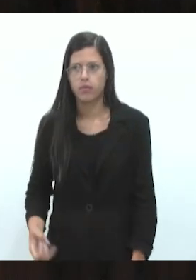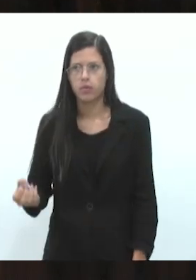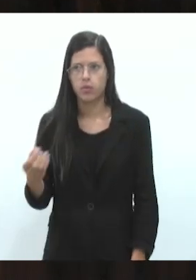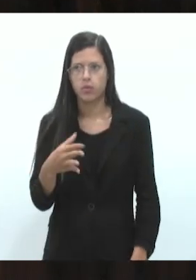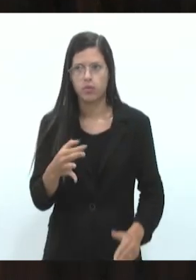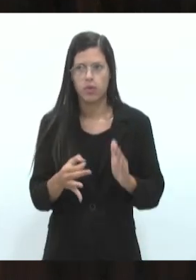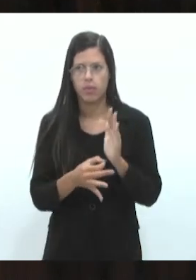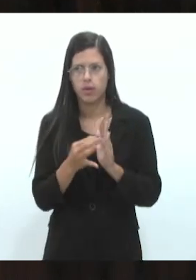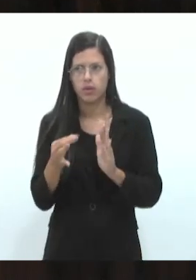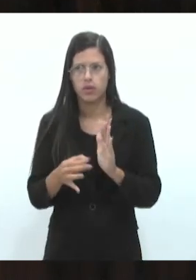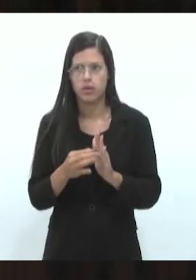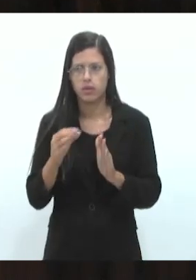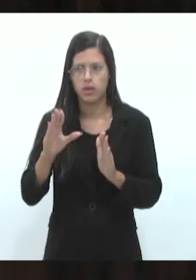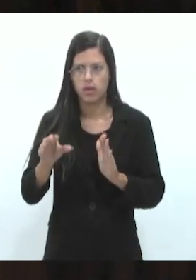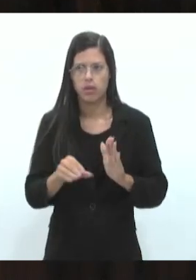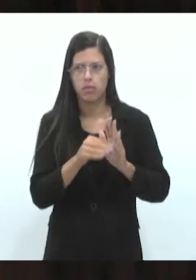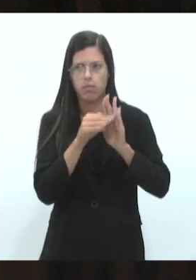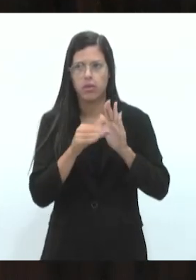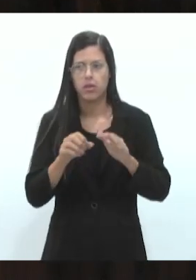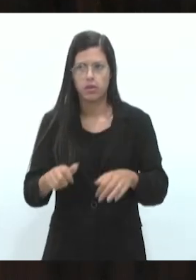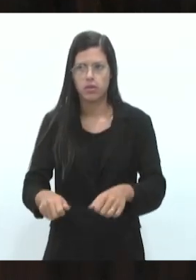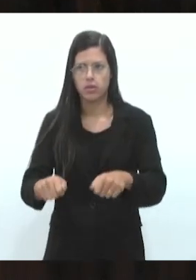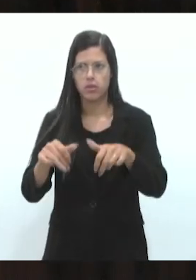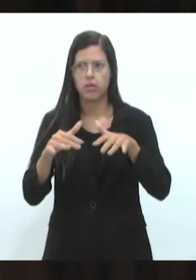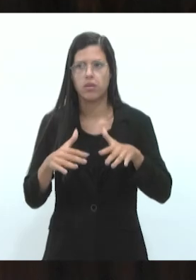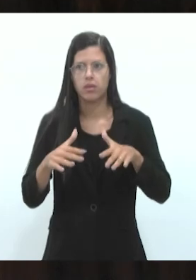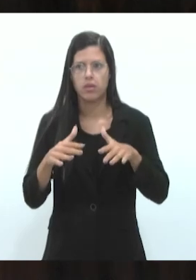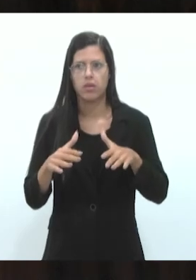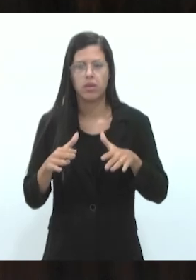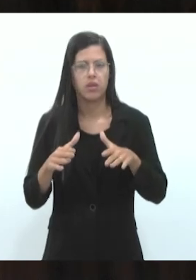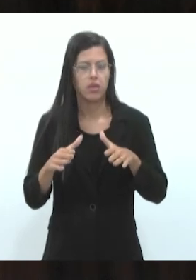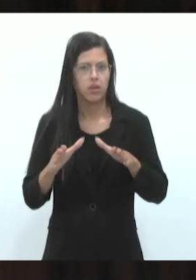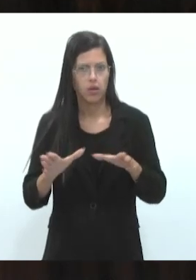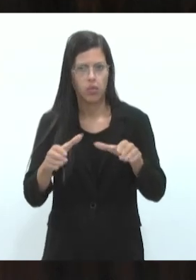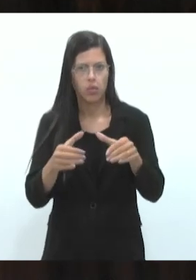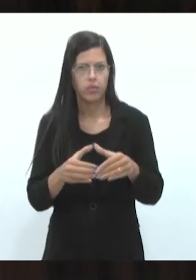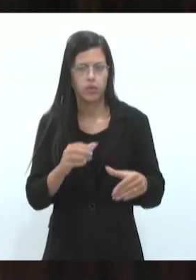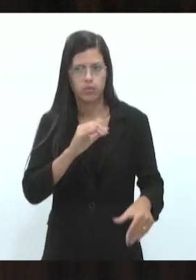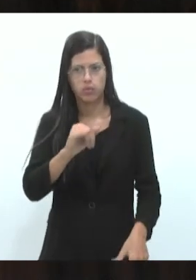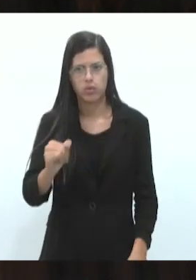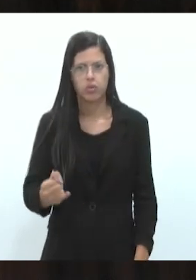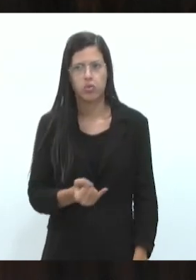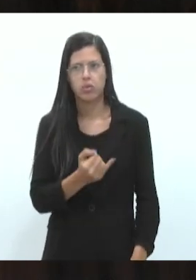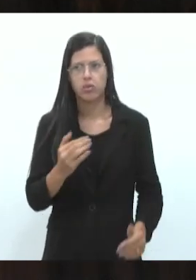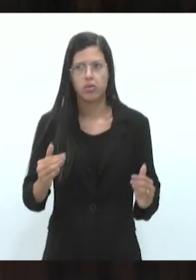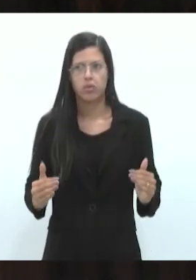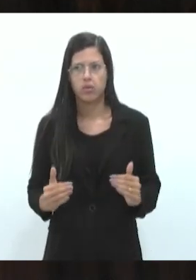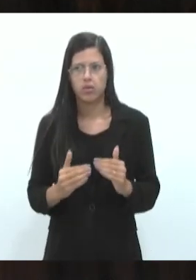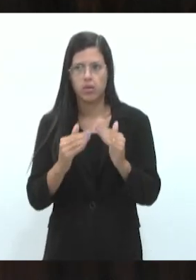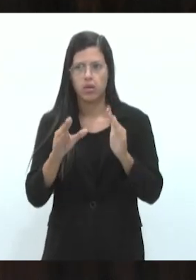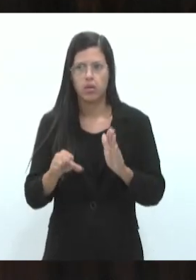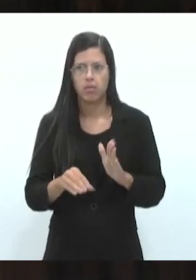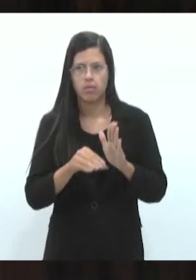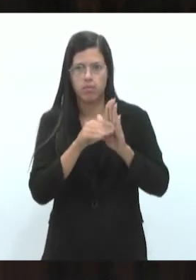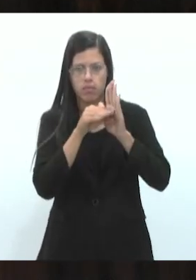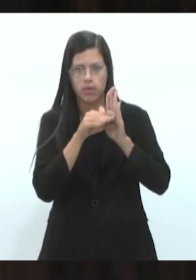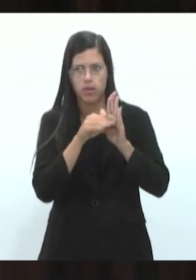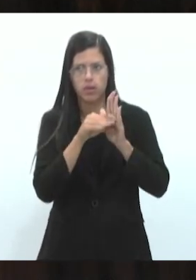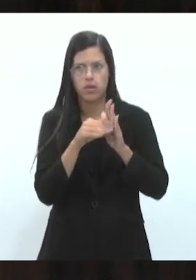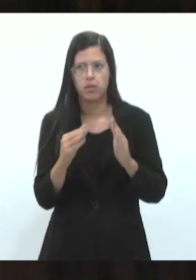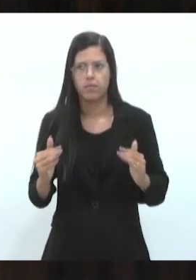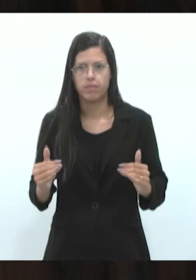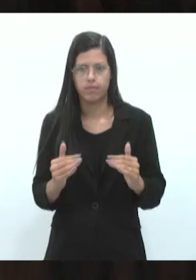parecer. A emenda de plenário da Comissão de Constituição e Justiça, favorável à emenda de plenário e favorável